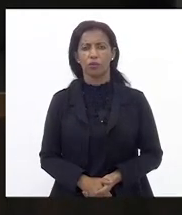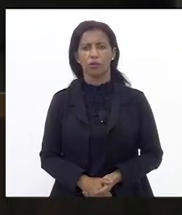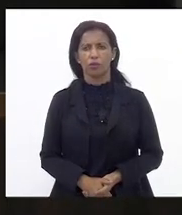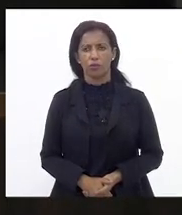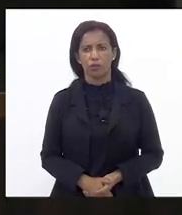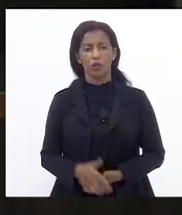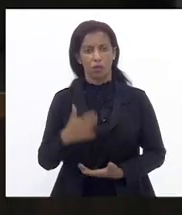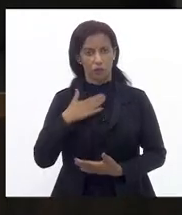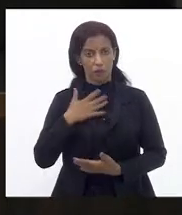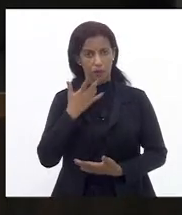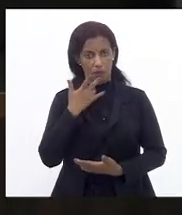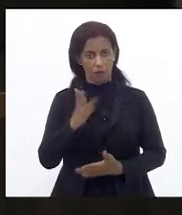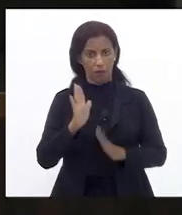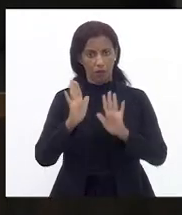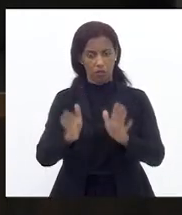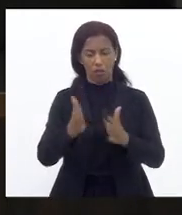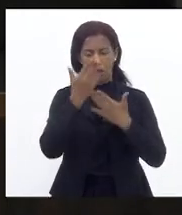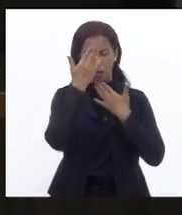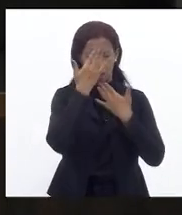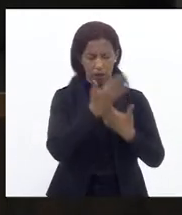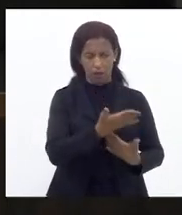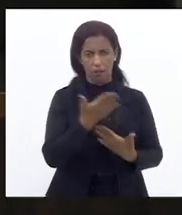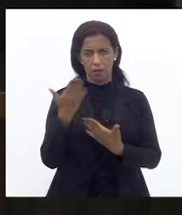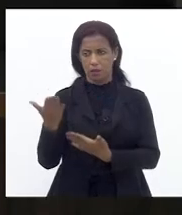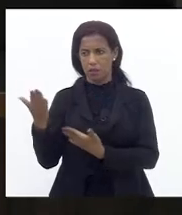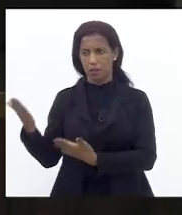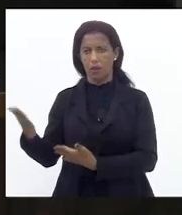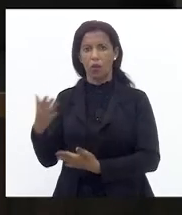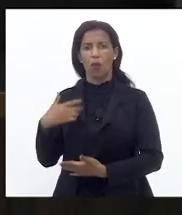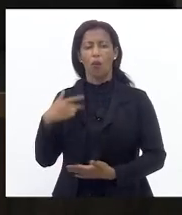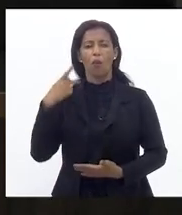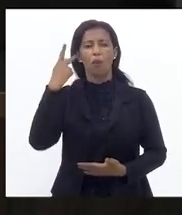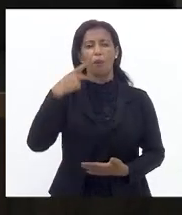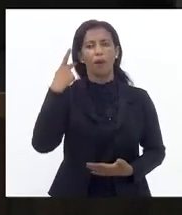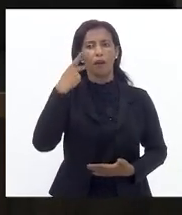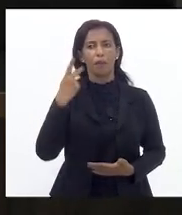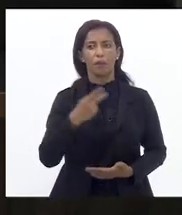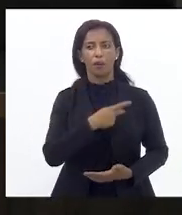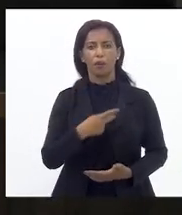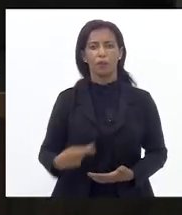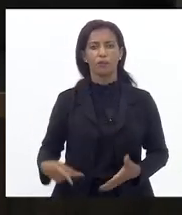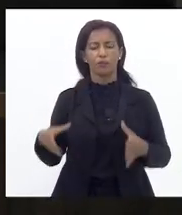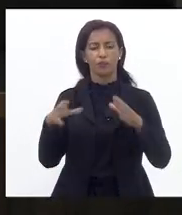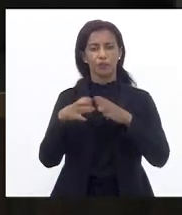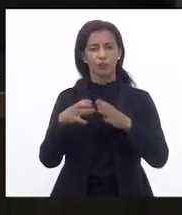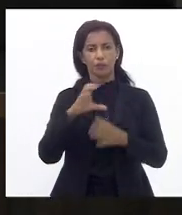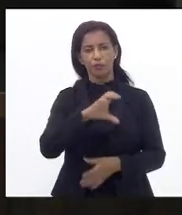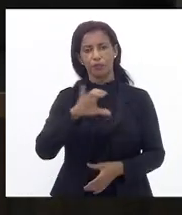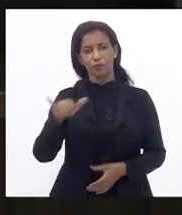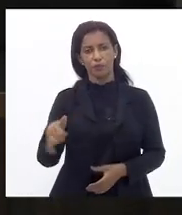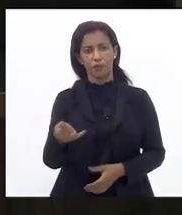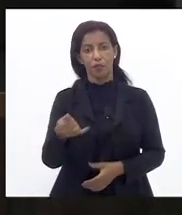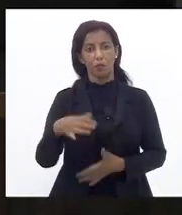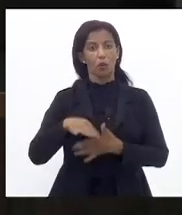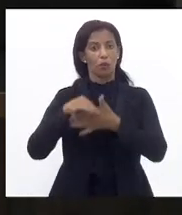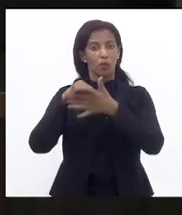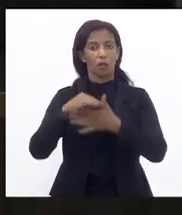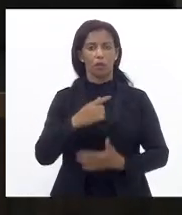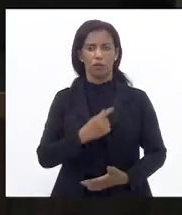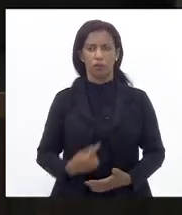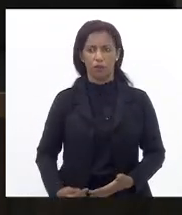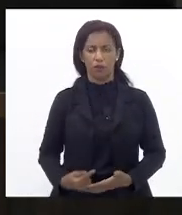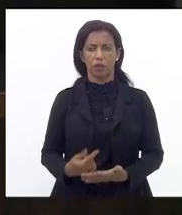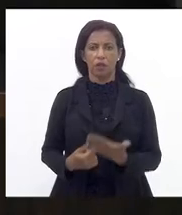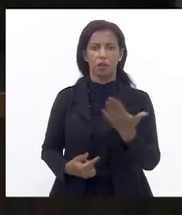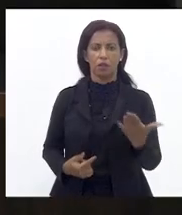estou já tinha encerrado a minha fala agradecendo a minha fala como parlamentar com o presidente a comissão da ccj mas como líder do governo